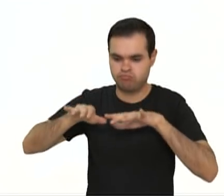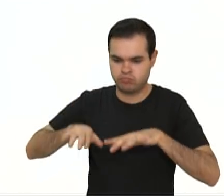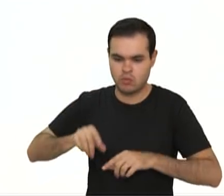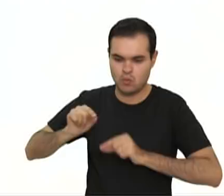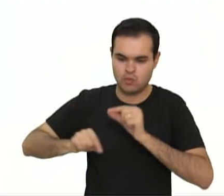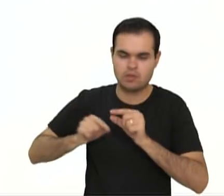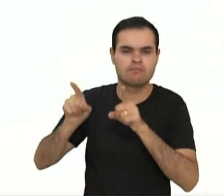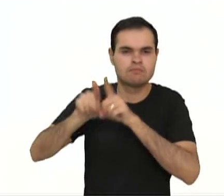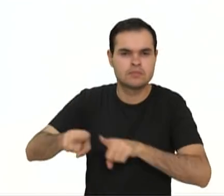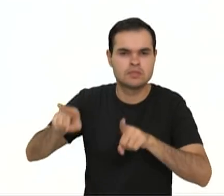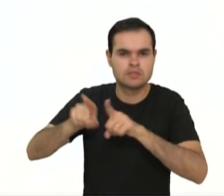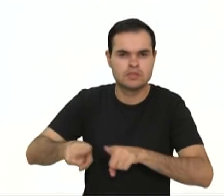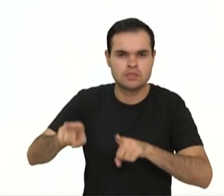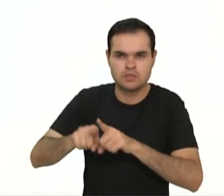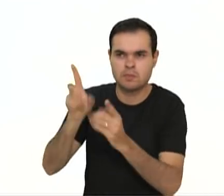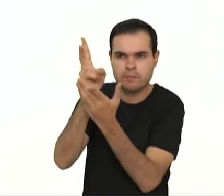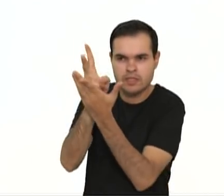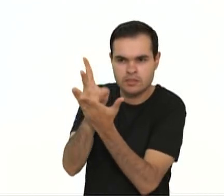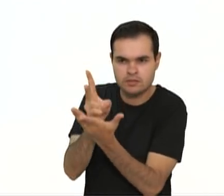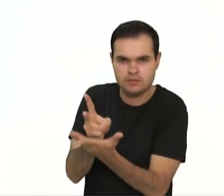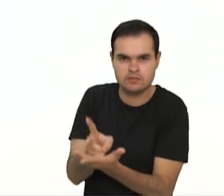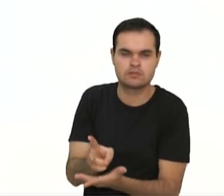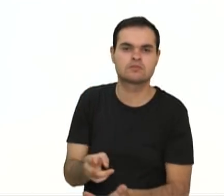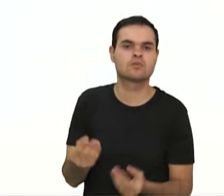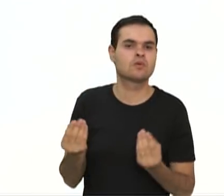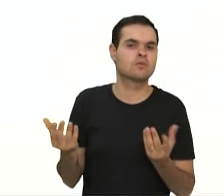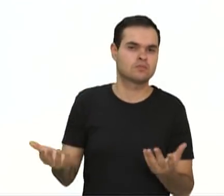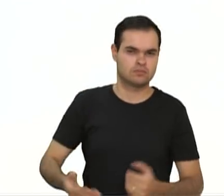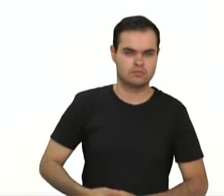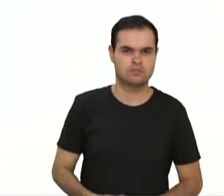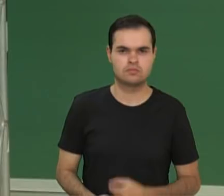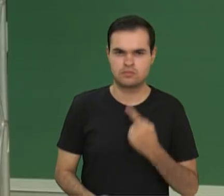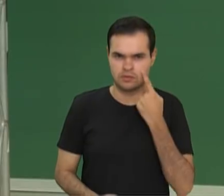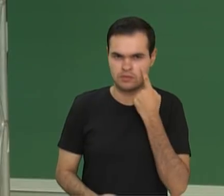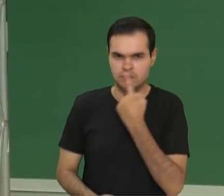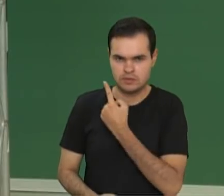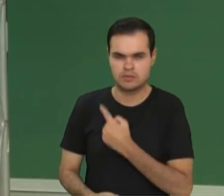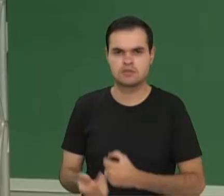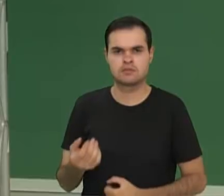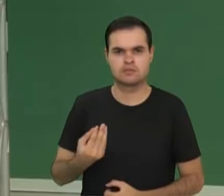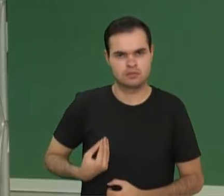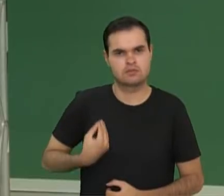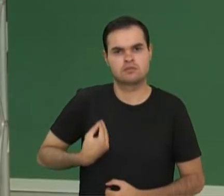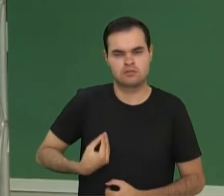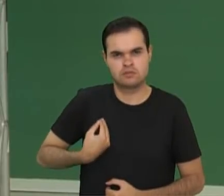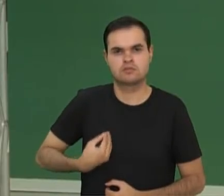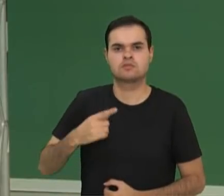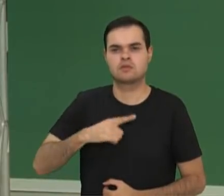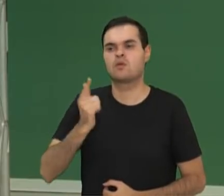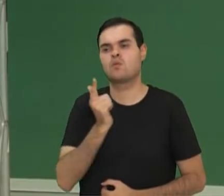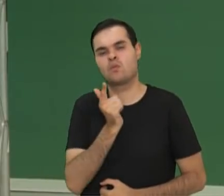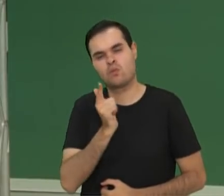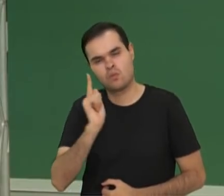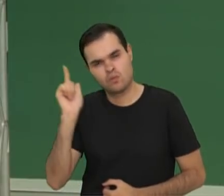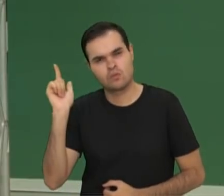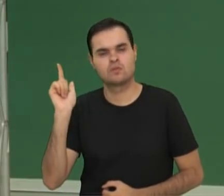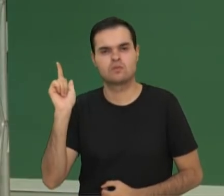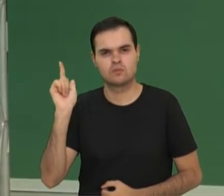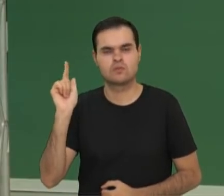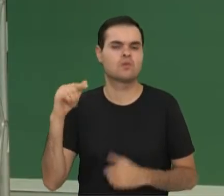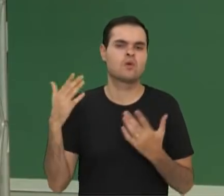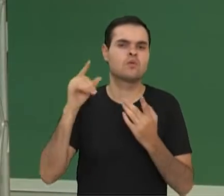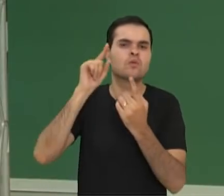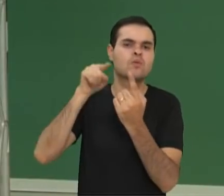forma repetida essas expressões. Então, nós vimos, e existem mais outras,